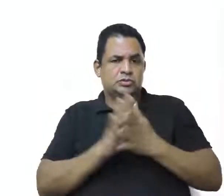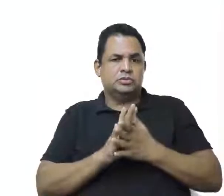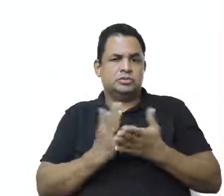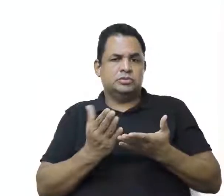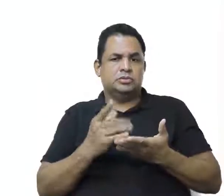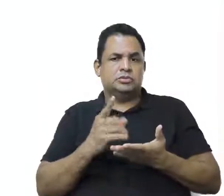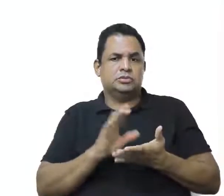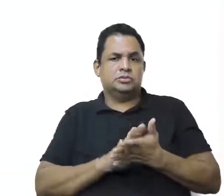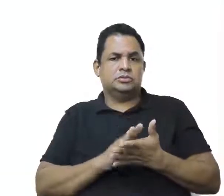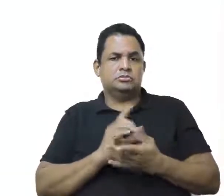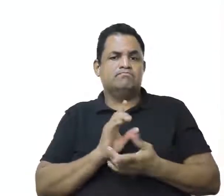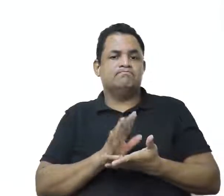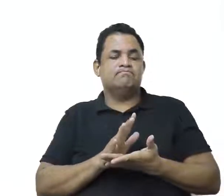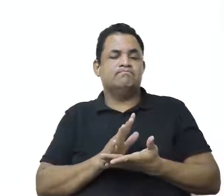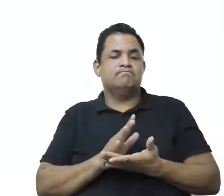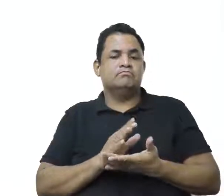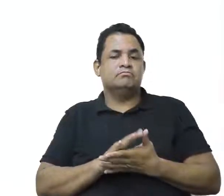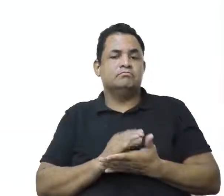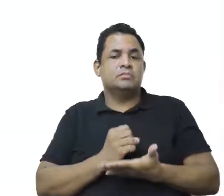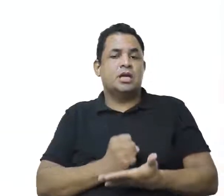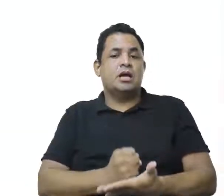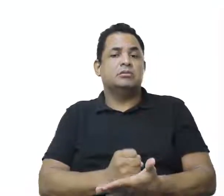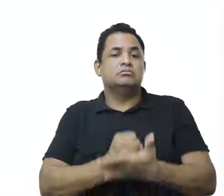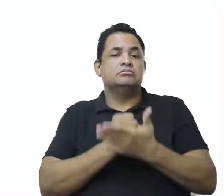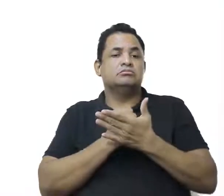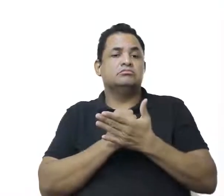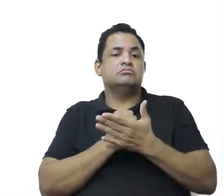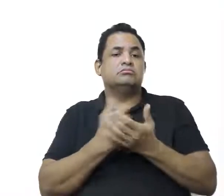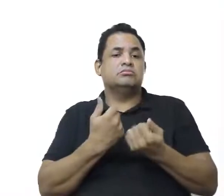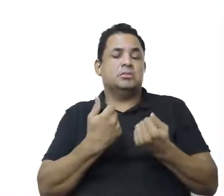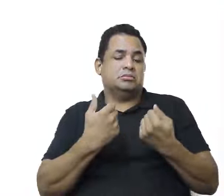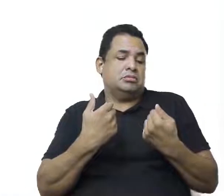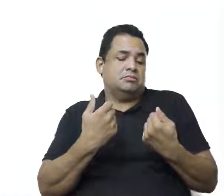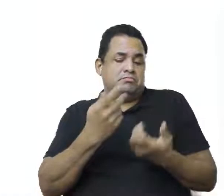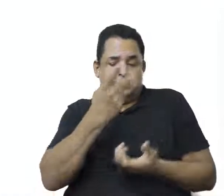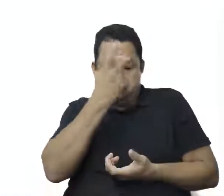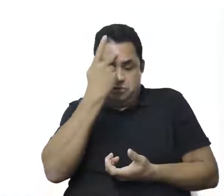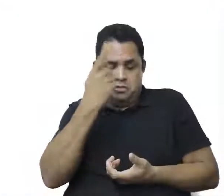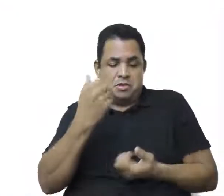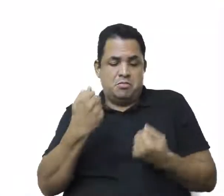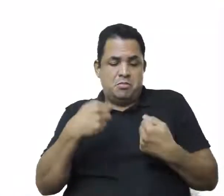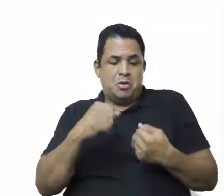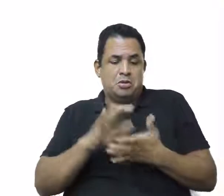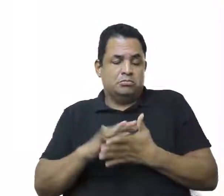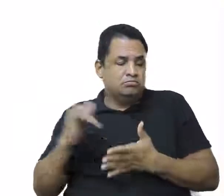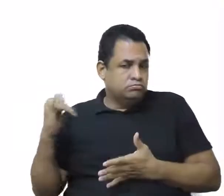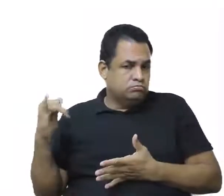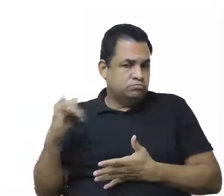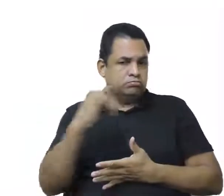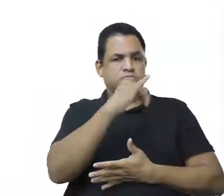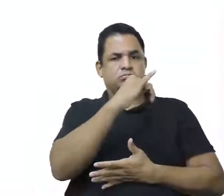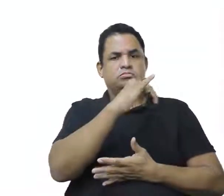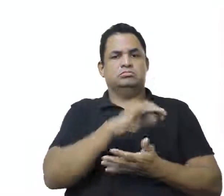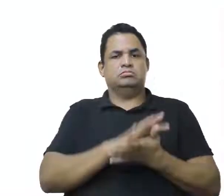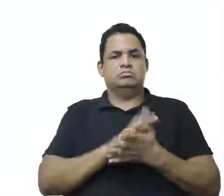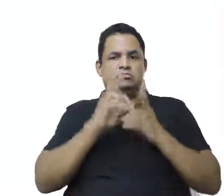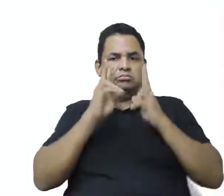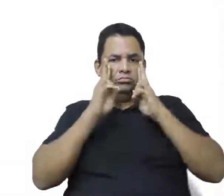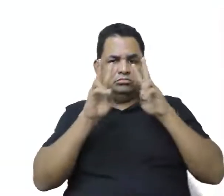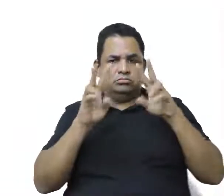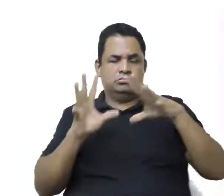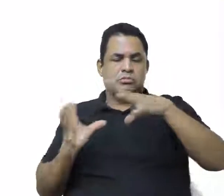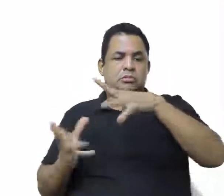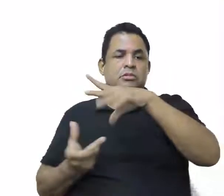atende apenas aos que possuem condições de viajar. Então, essa visão sobre a